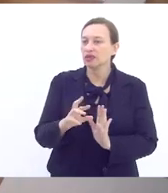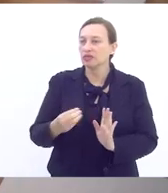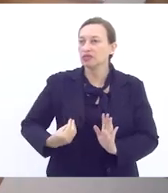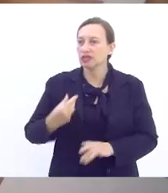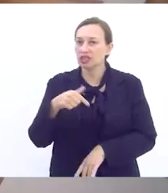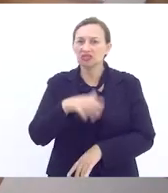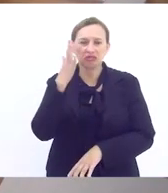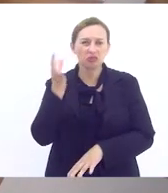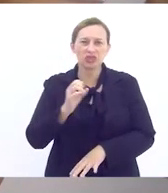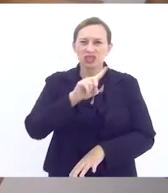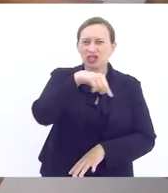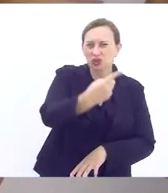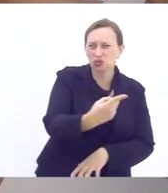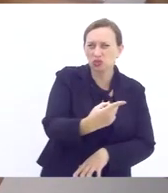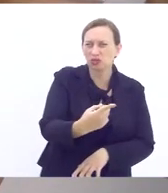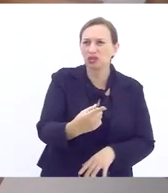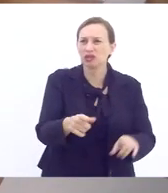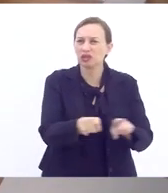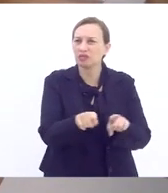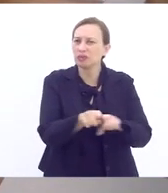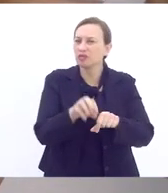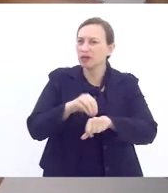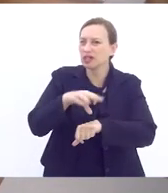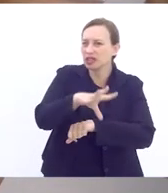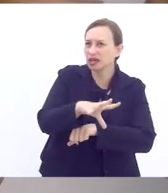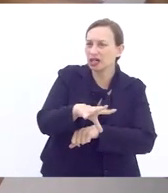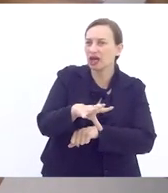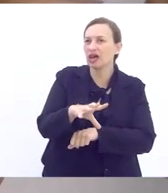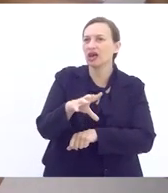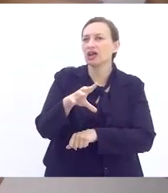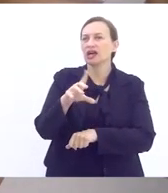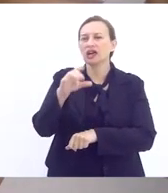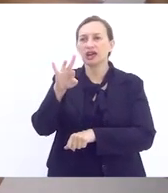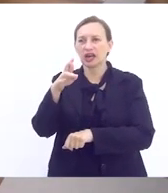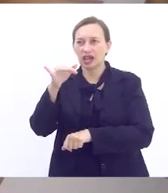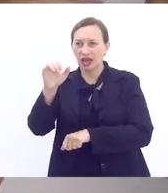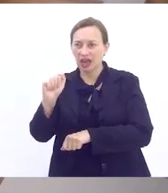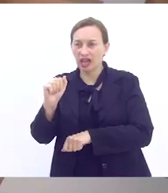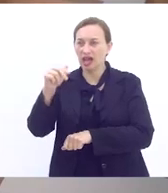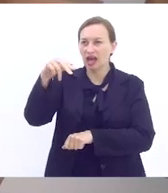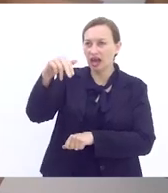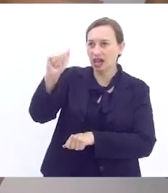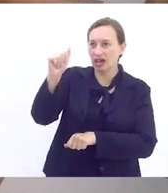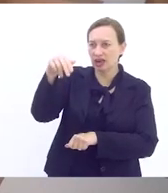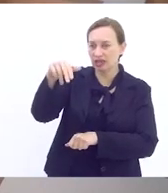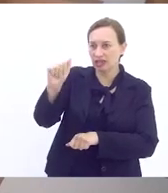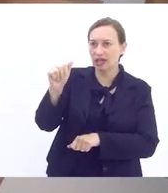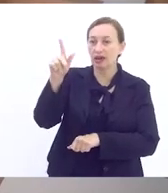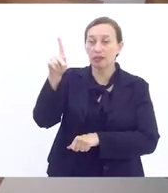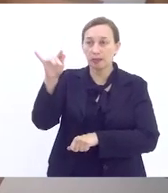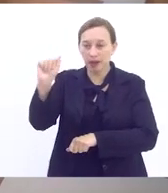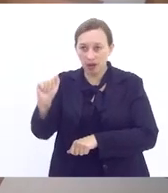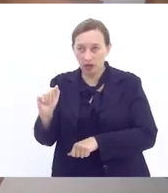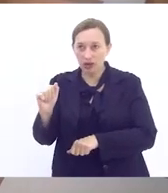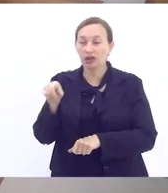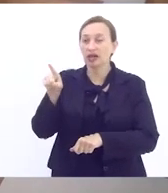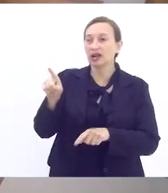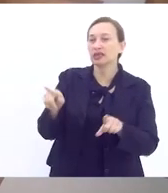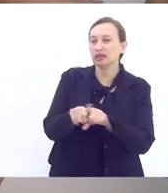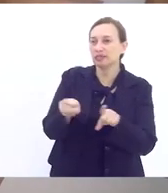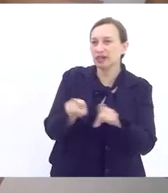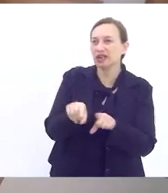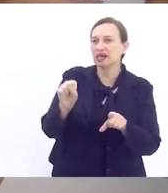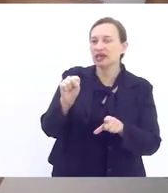as outras entidades estão presente pode indicar do creio eu já indico Ana Paula aí que além de ser do credo da CR também